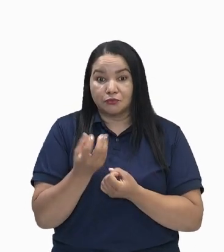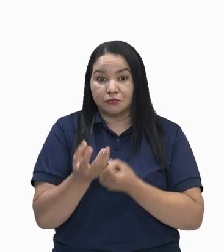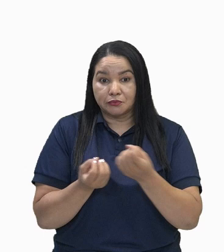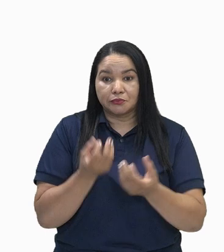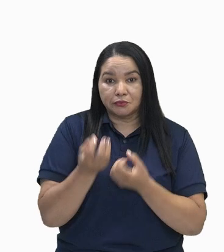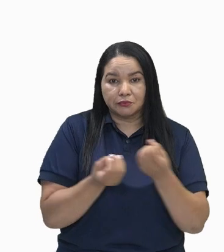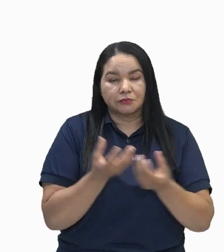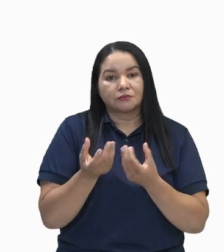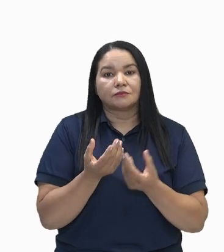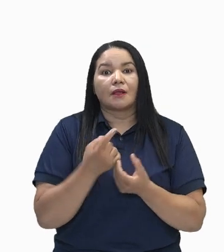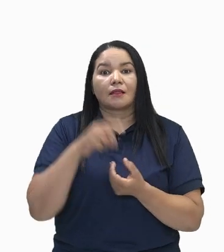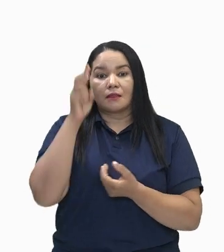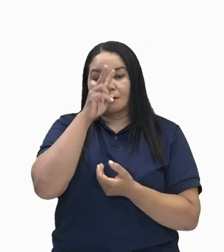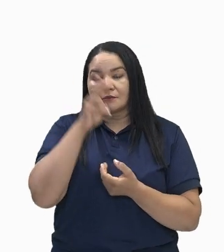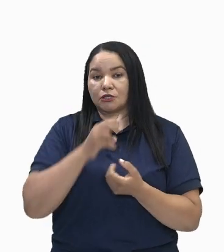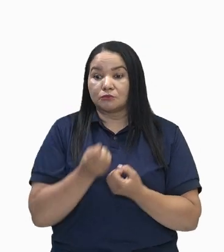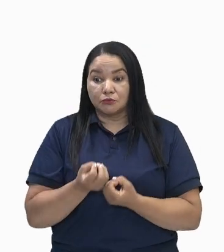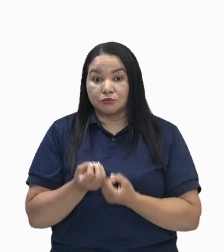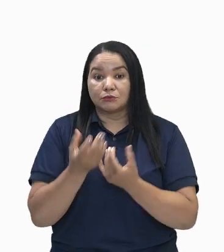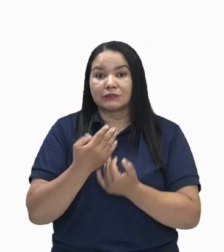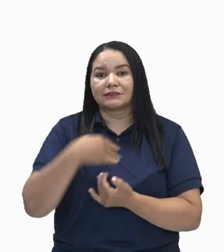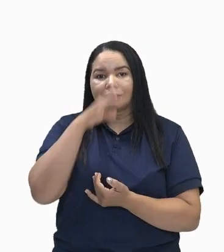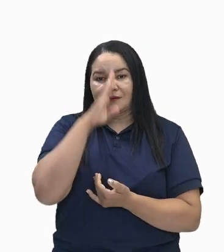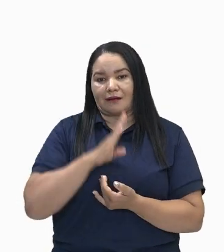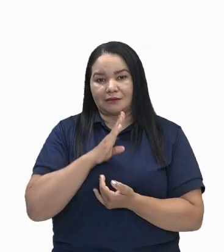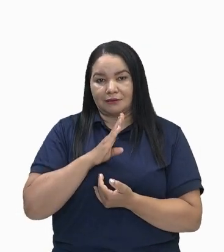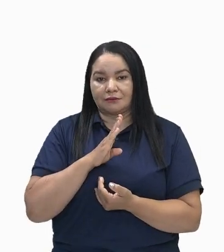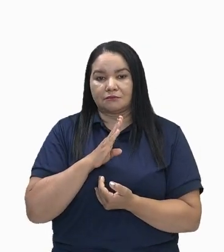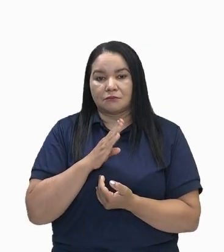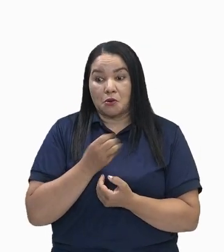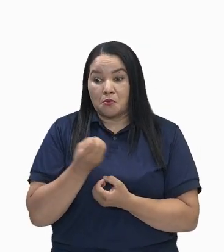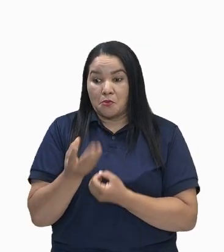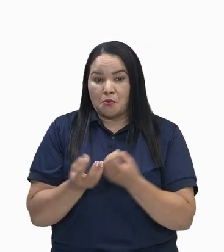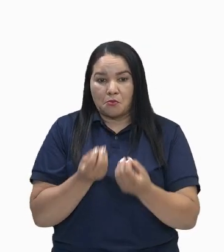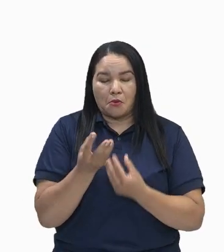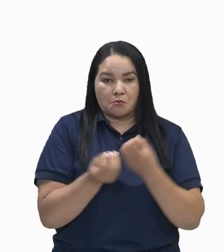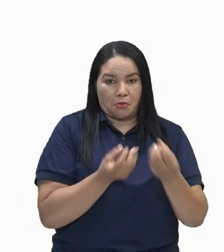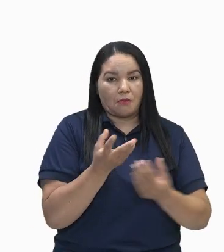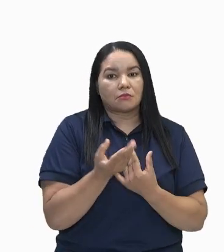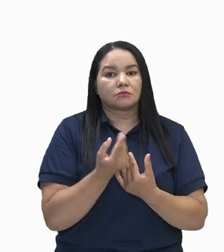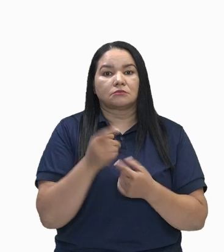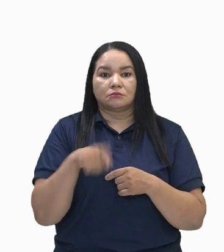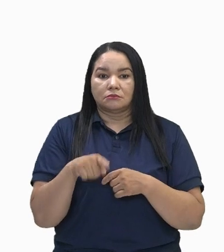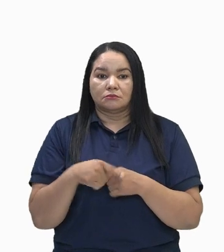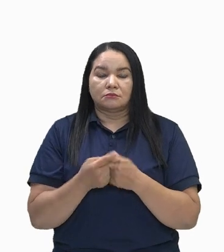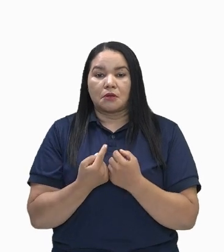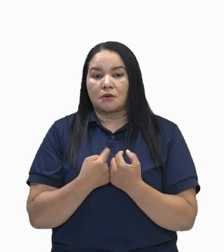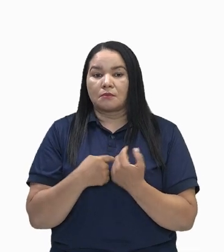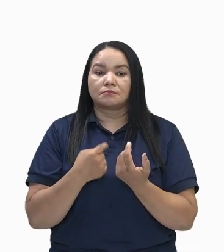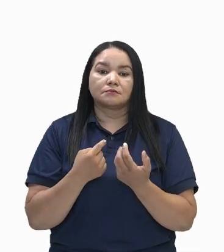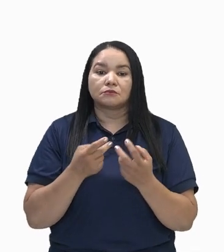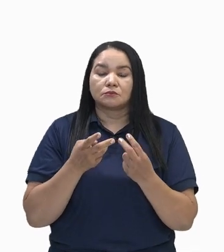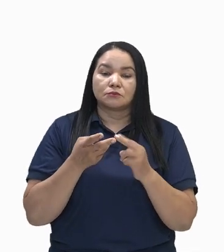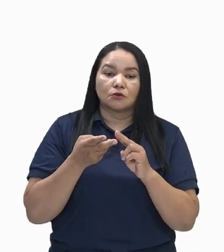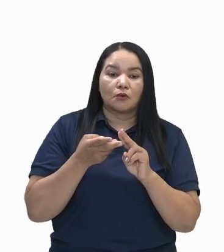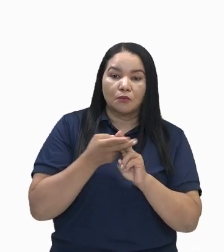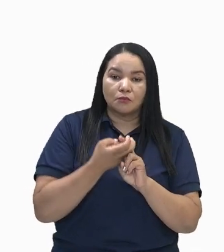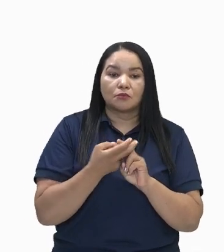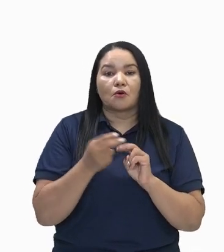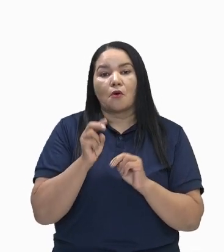são distribuídos de forma gratuita nas unidades de saúde,